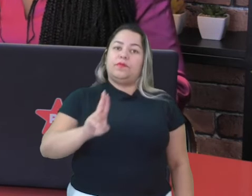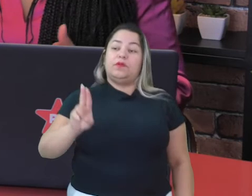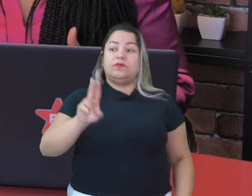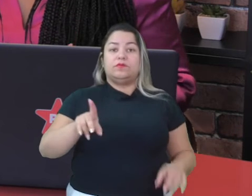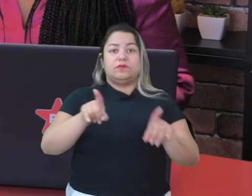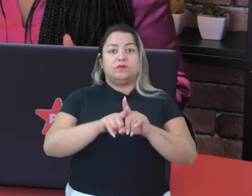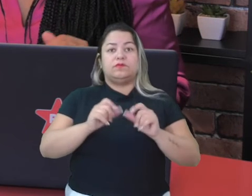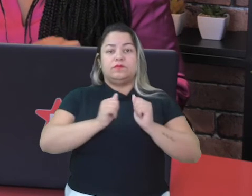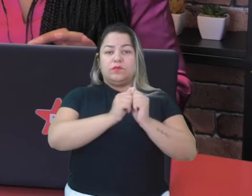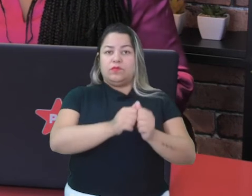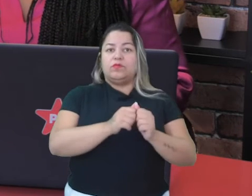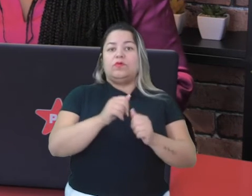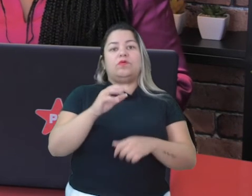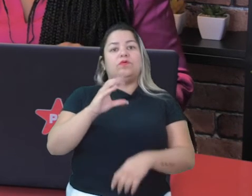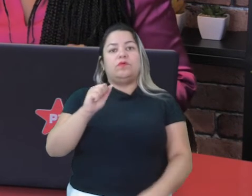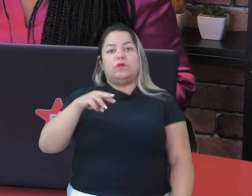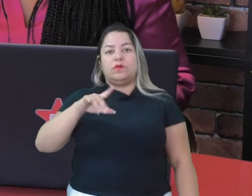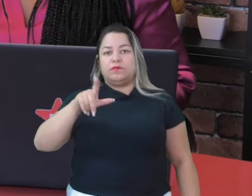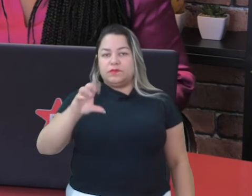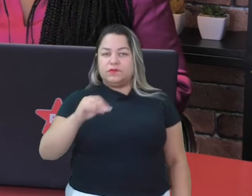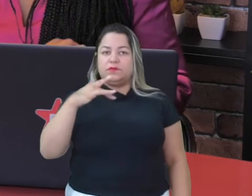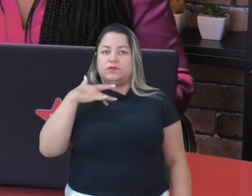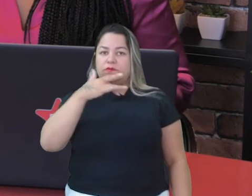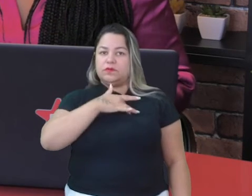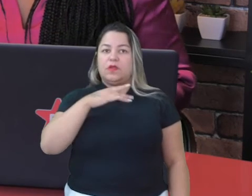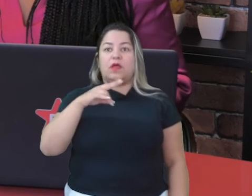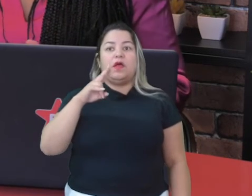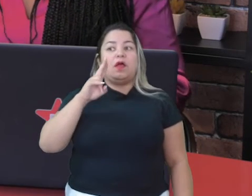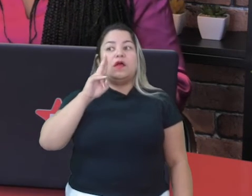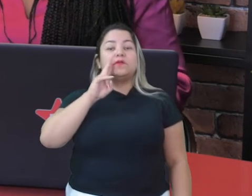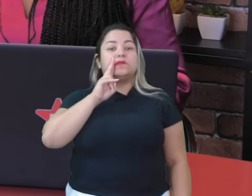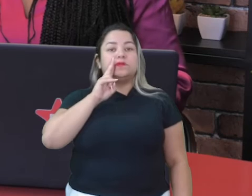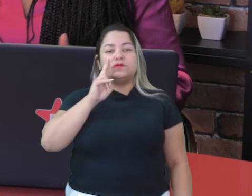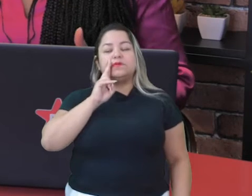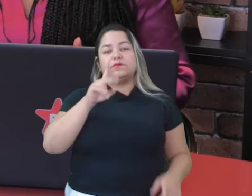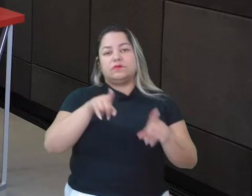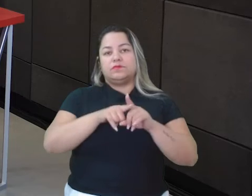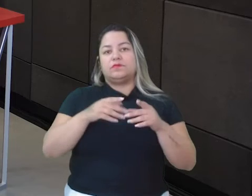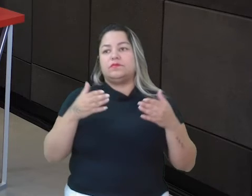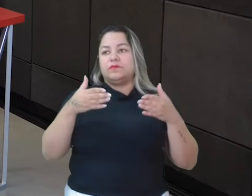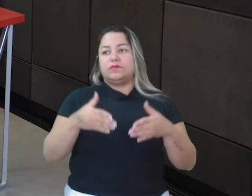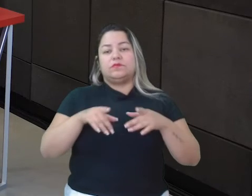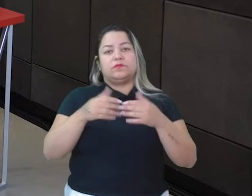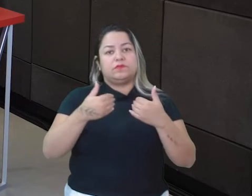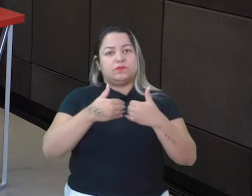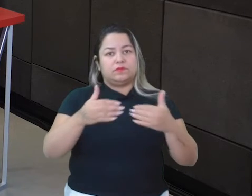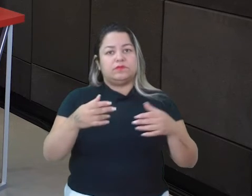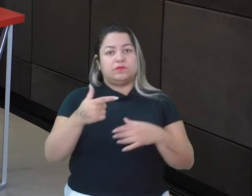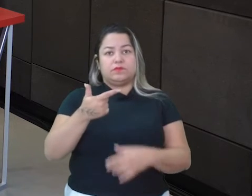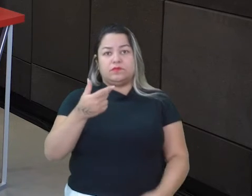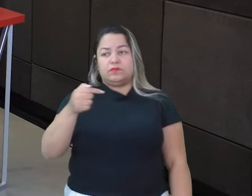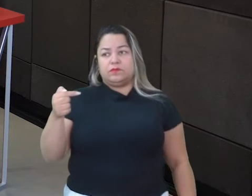Uberlândia, ao lado dos ministros da Educação, Camilo Santana, e da Saúde, Nízia Trindade. Mais tarde, compareceu à cerimônia